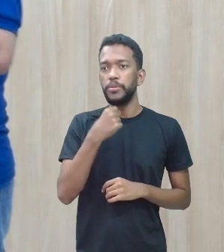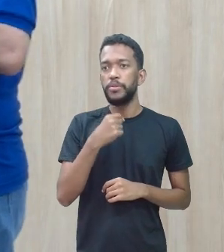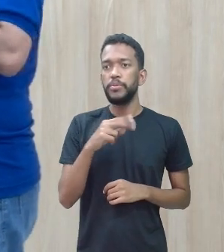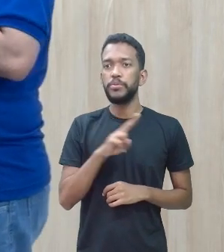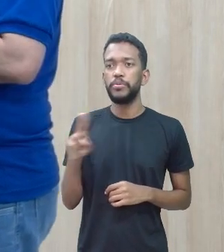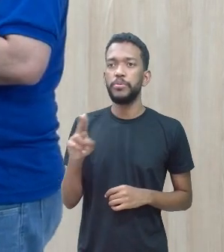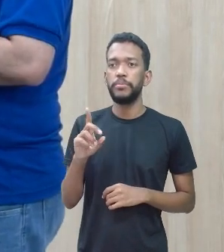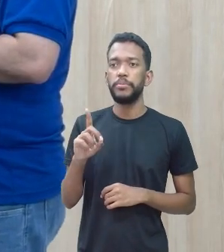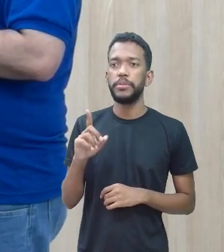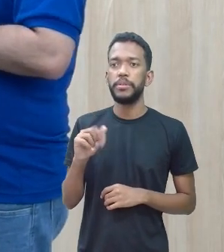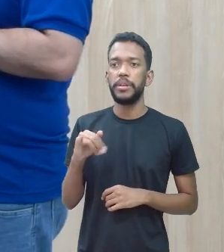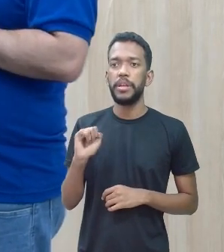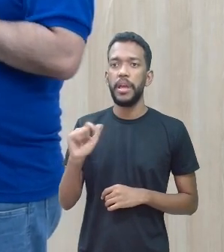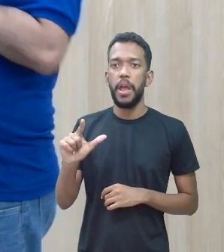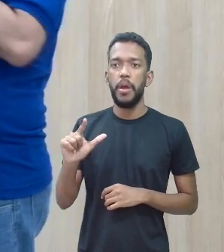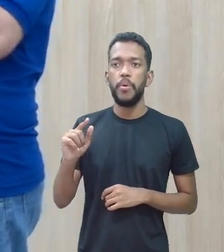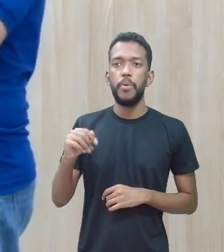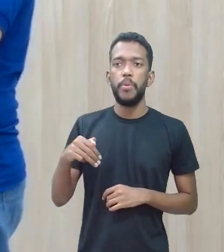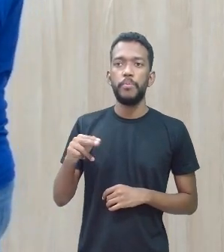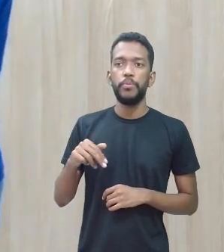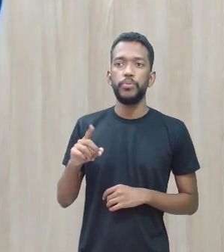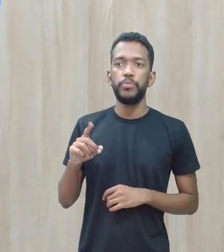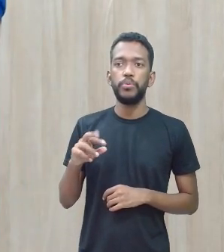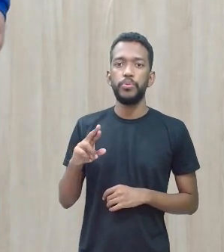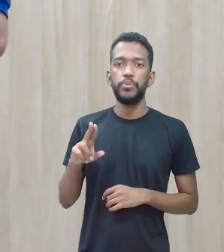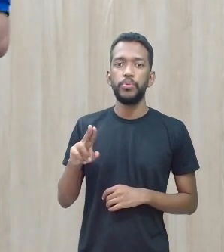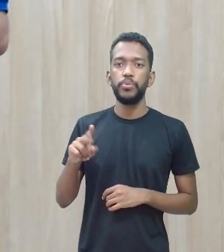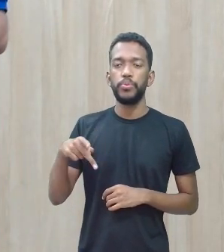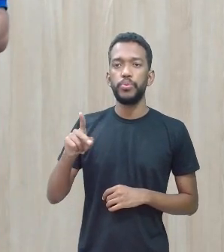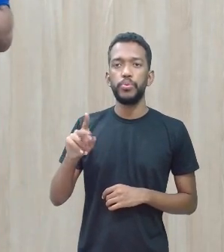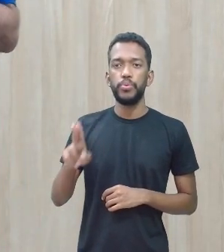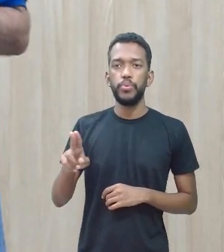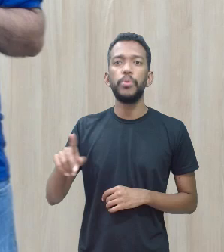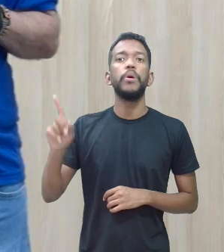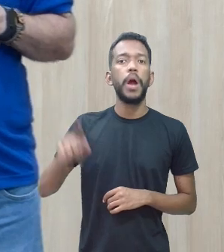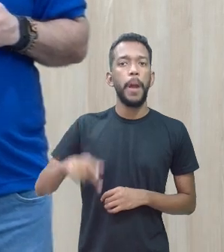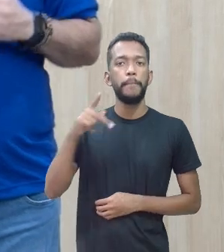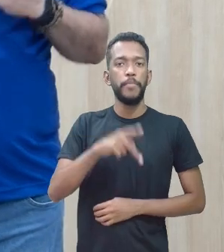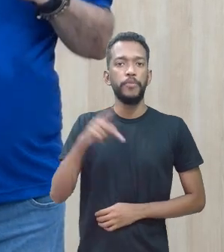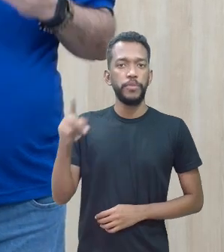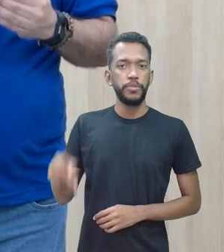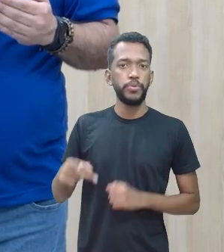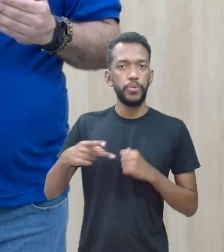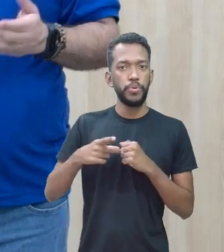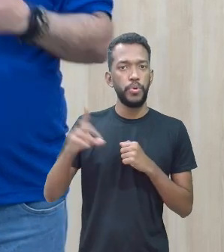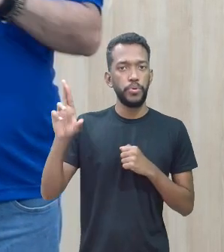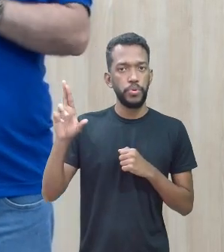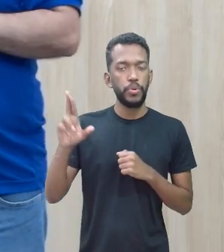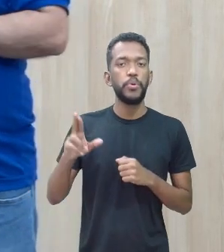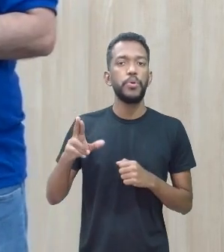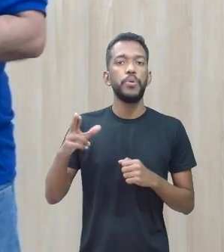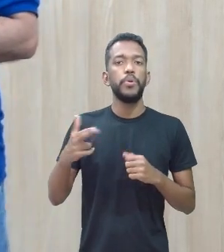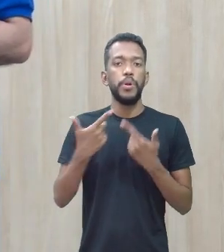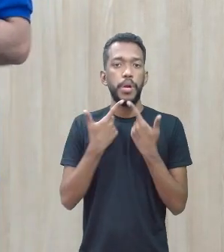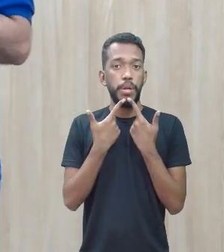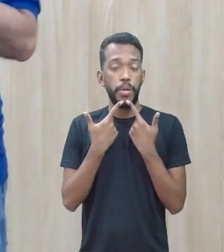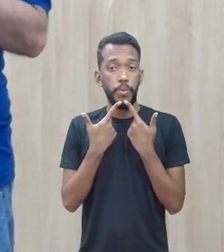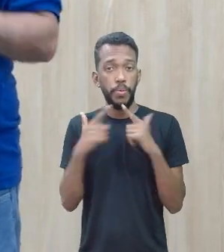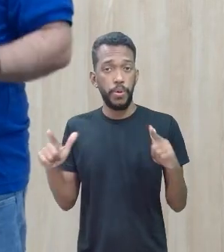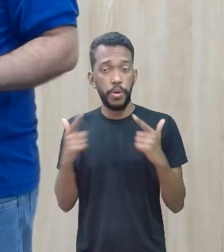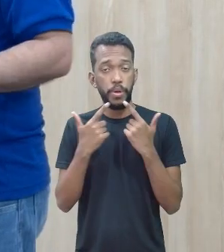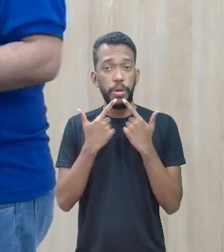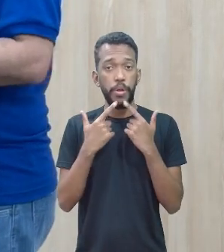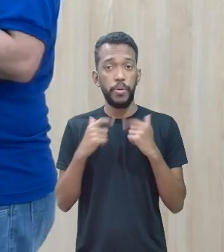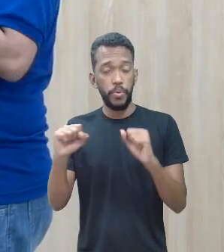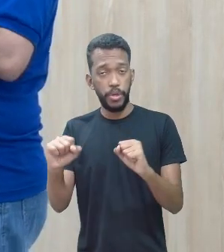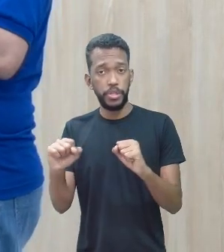Daniel Munduruku, que é um professor, doutor, né, em linguística, né, em literatura